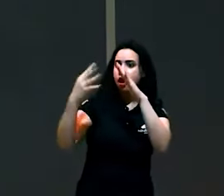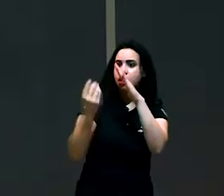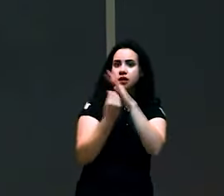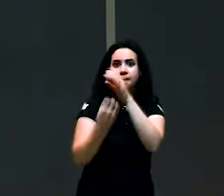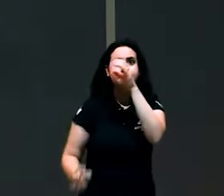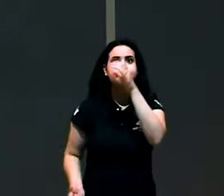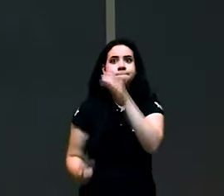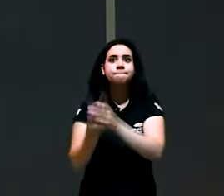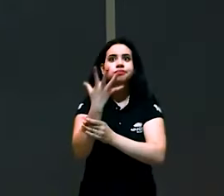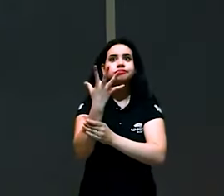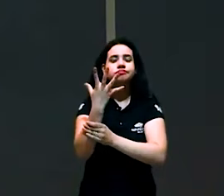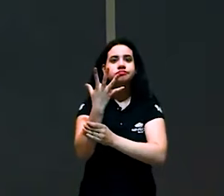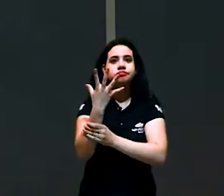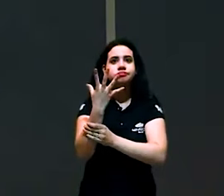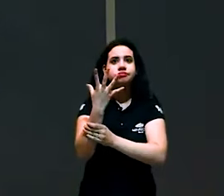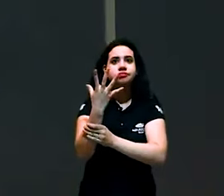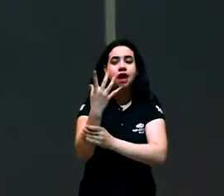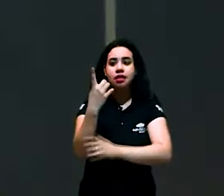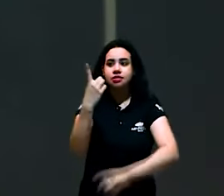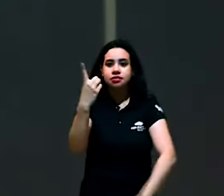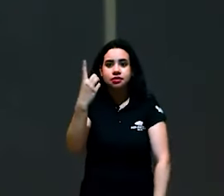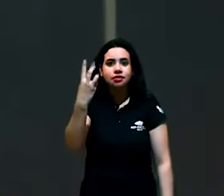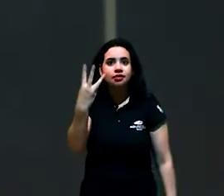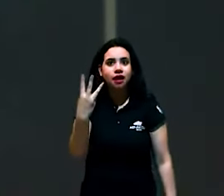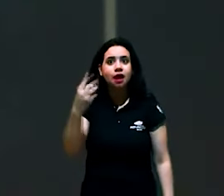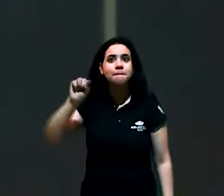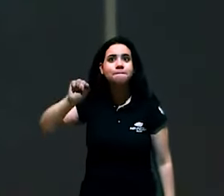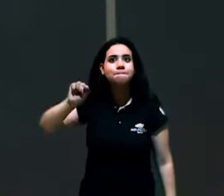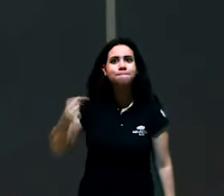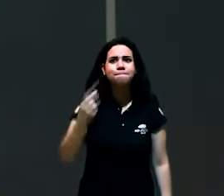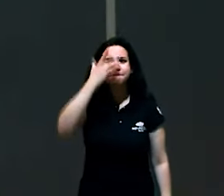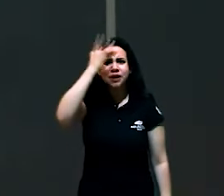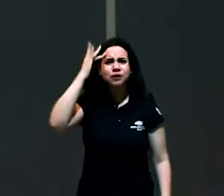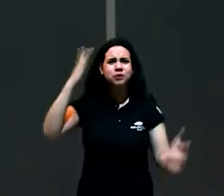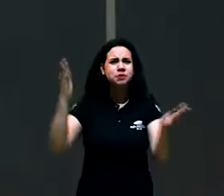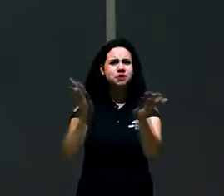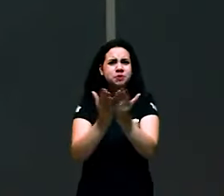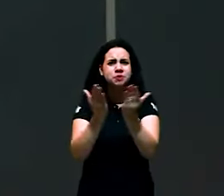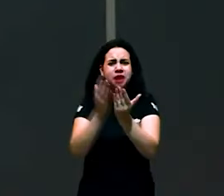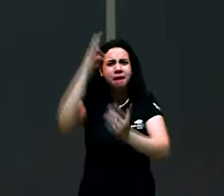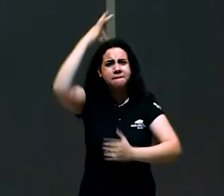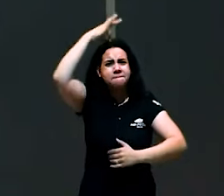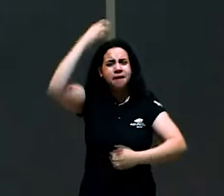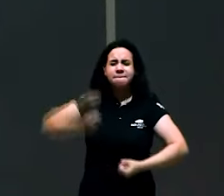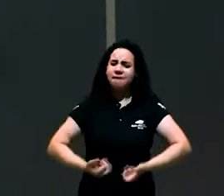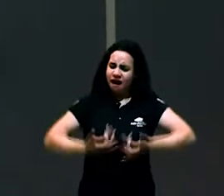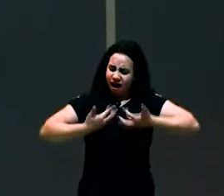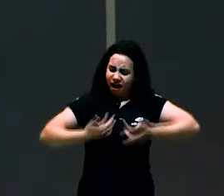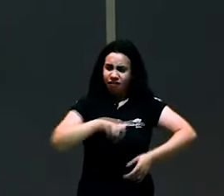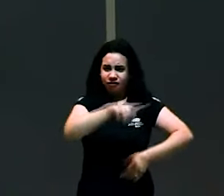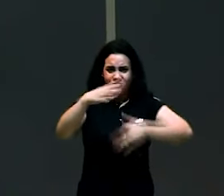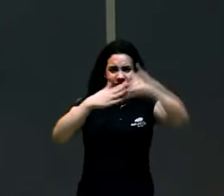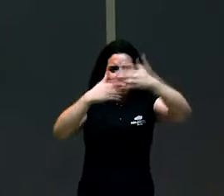convertidos, cheio do Espírito Santo do Senhor. Irmão, pode louvar a Deus nesta noite? Pode levantar tua mão e dar